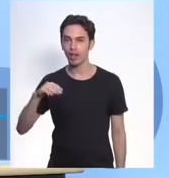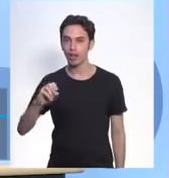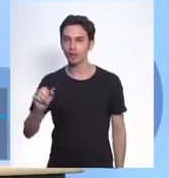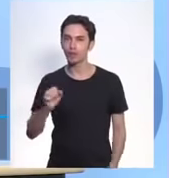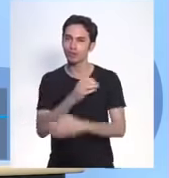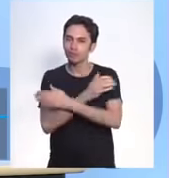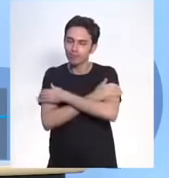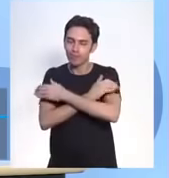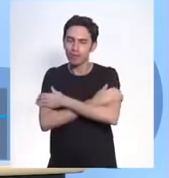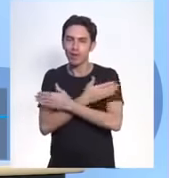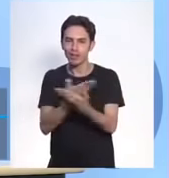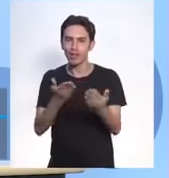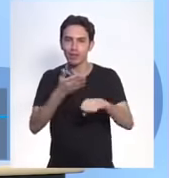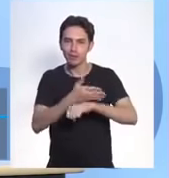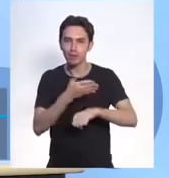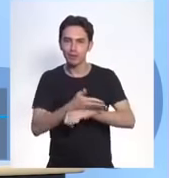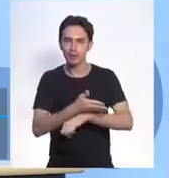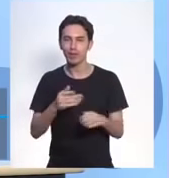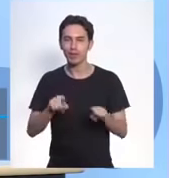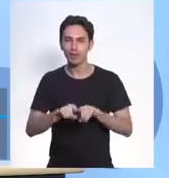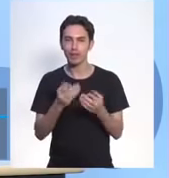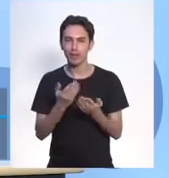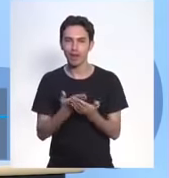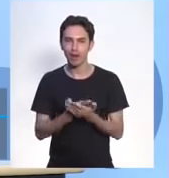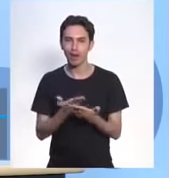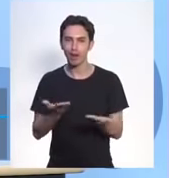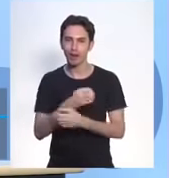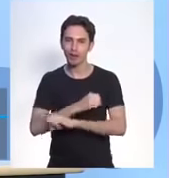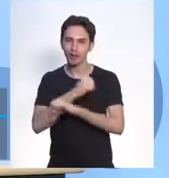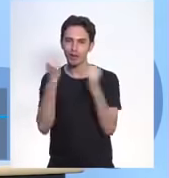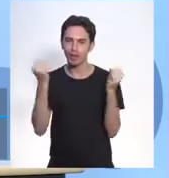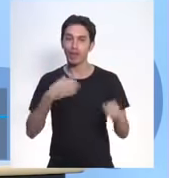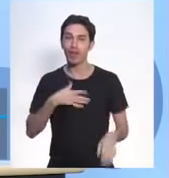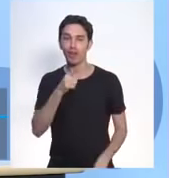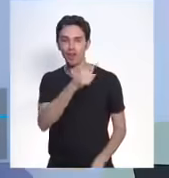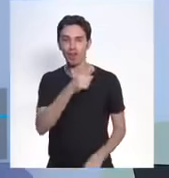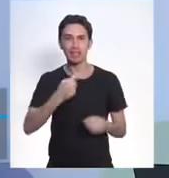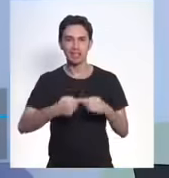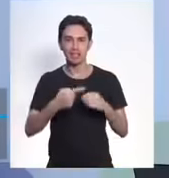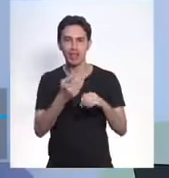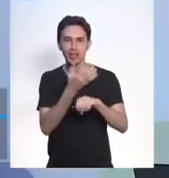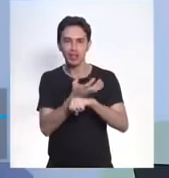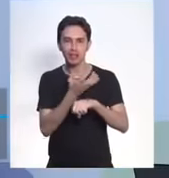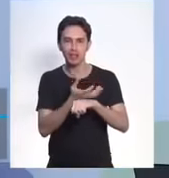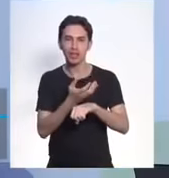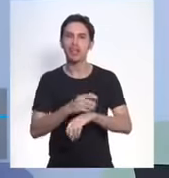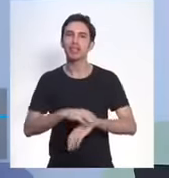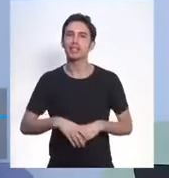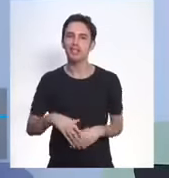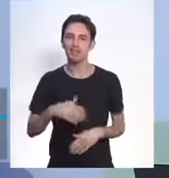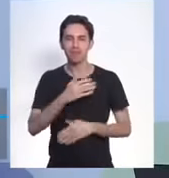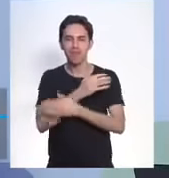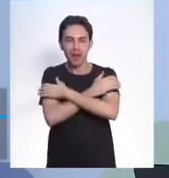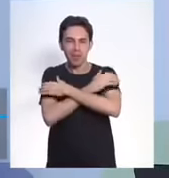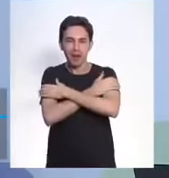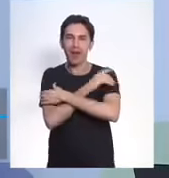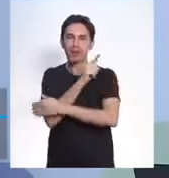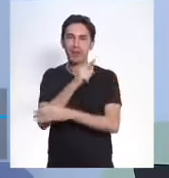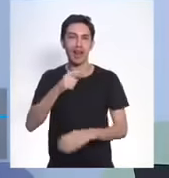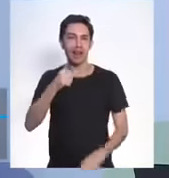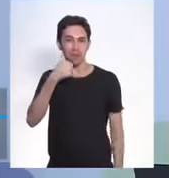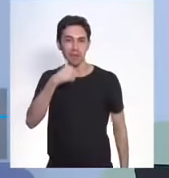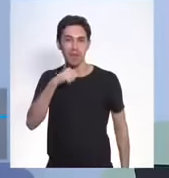abraço para você está participando da nossa aula hoje nessa manhã Boa Nova Odessa um abraço aí para todo mundo em Nova Odessa minha avó mora lá